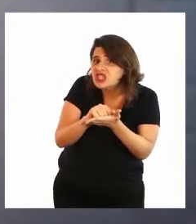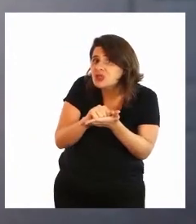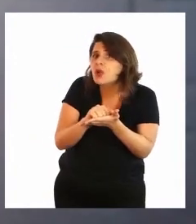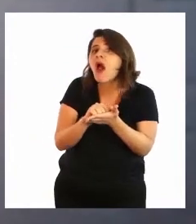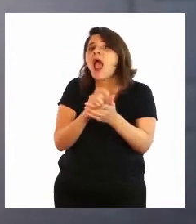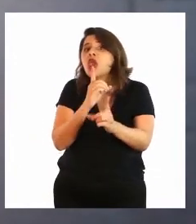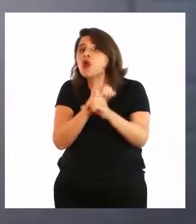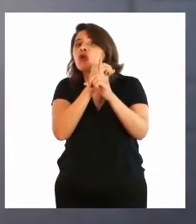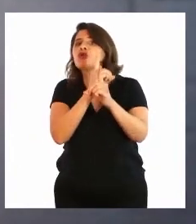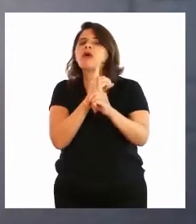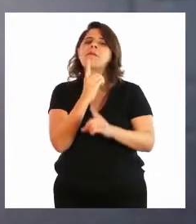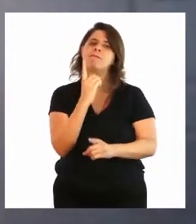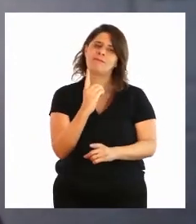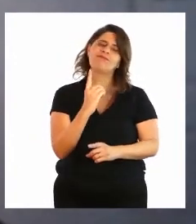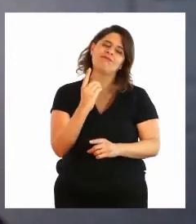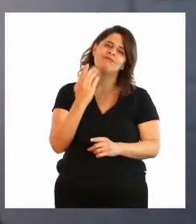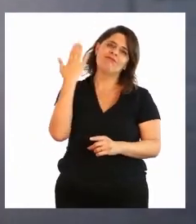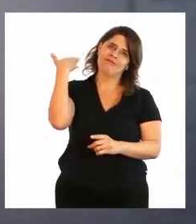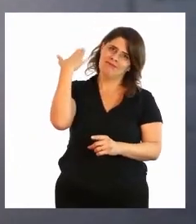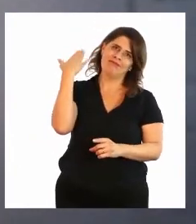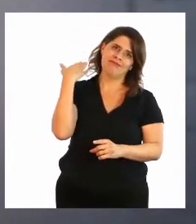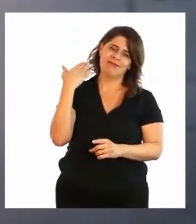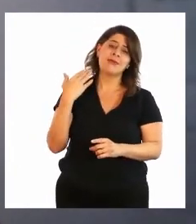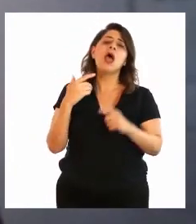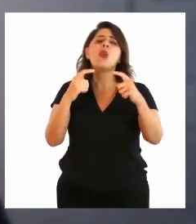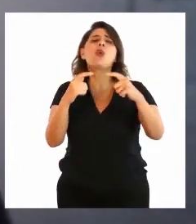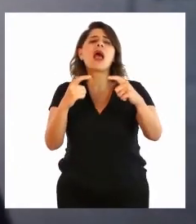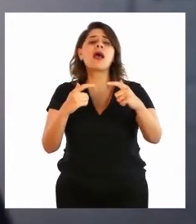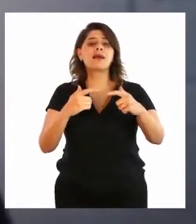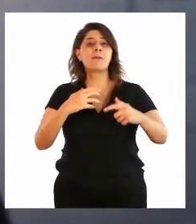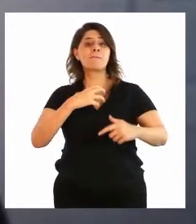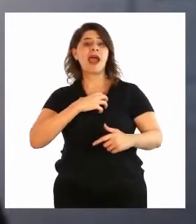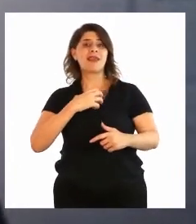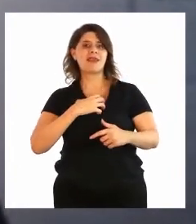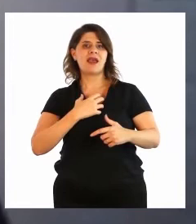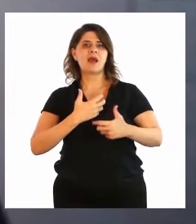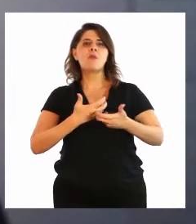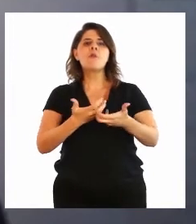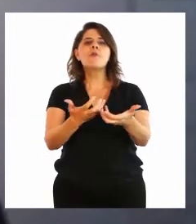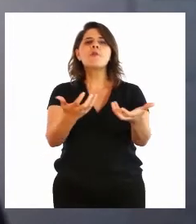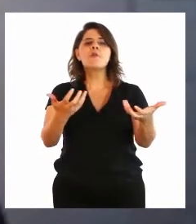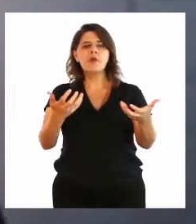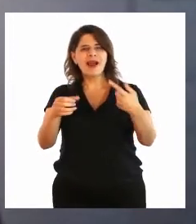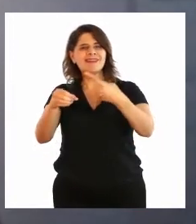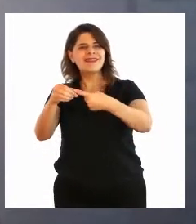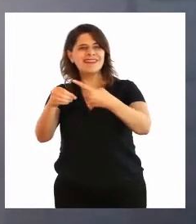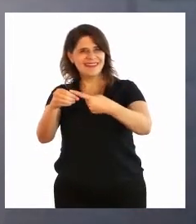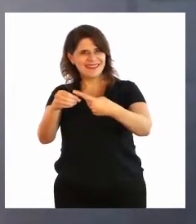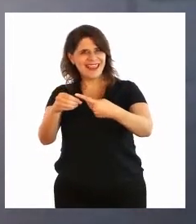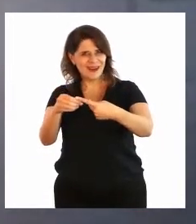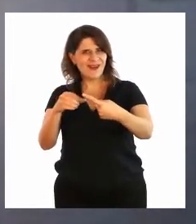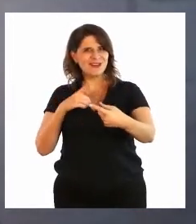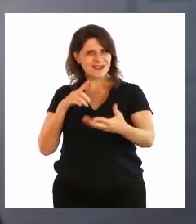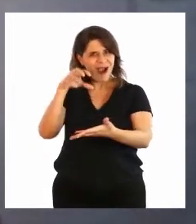foi achado lá no sertão da Bahia, e aí eu já emendo com a pergunta